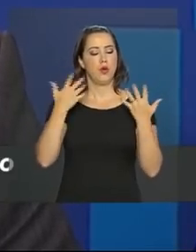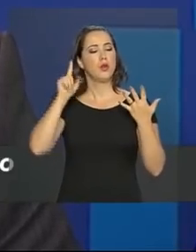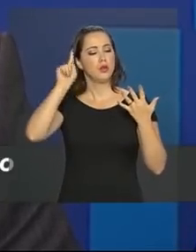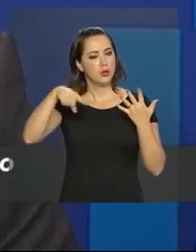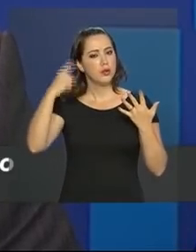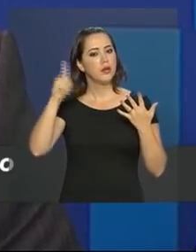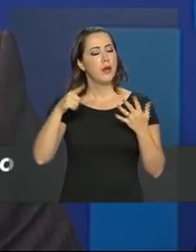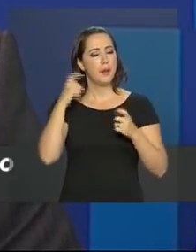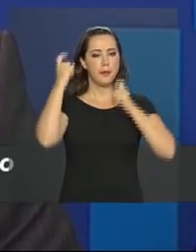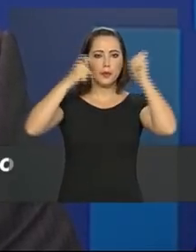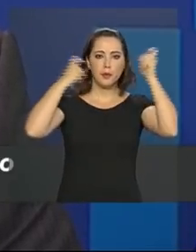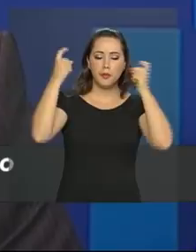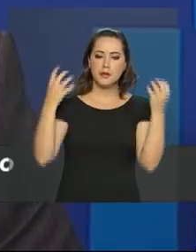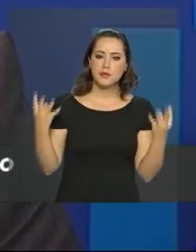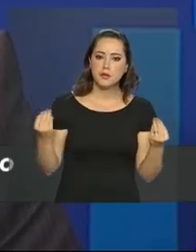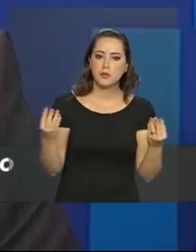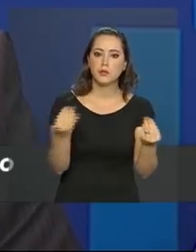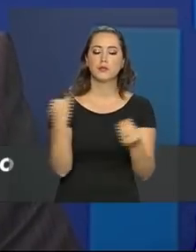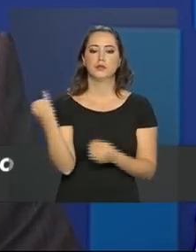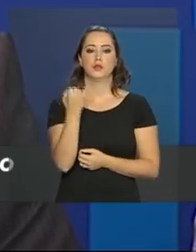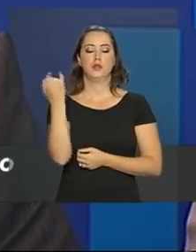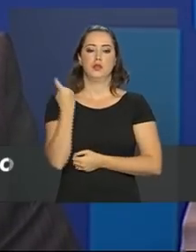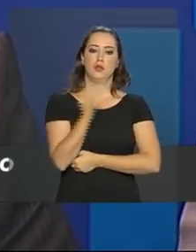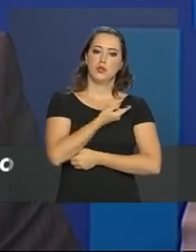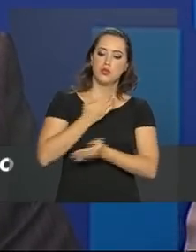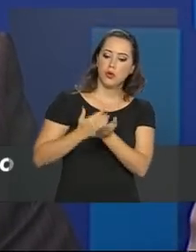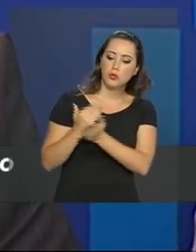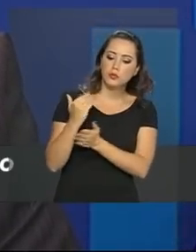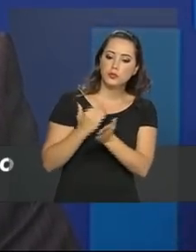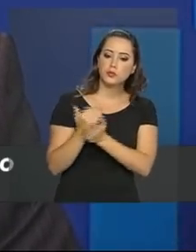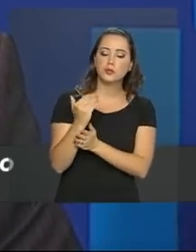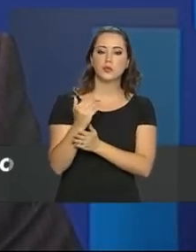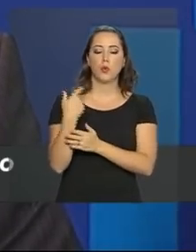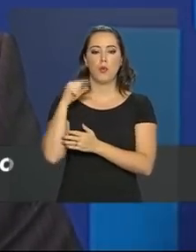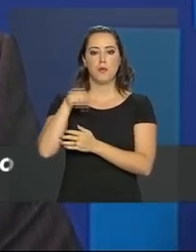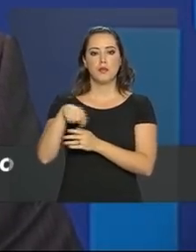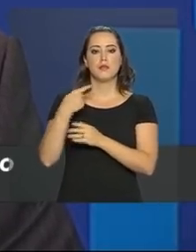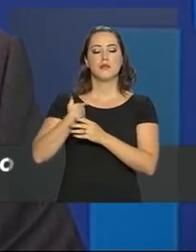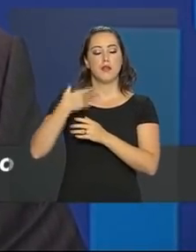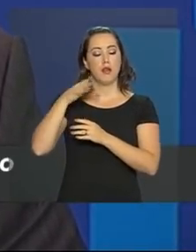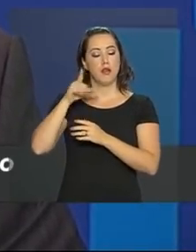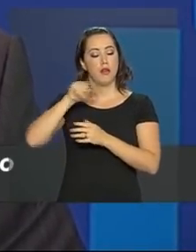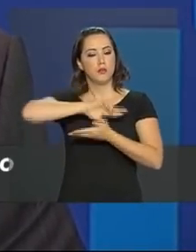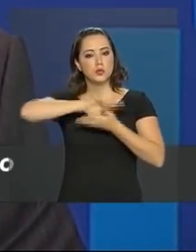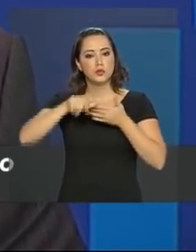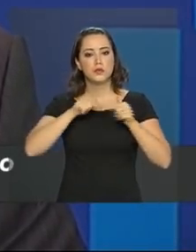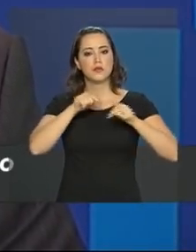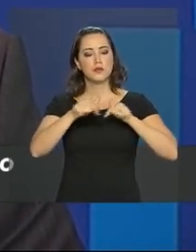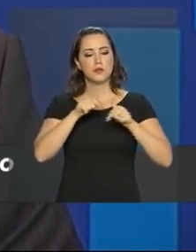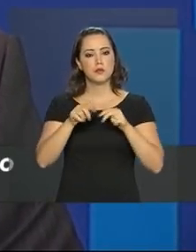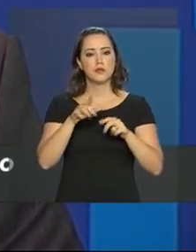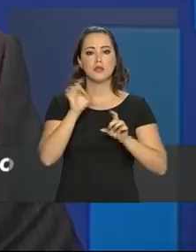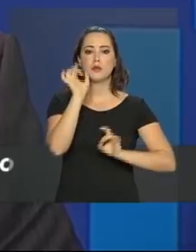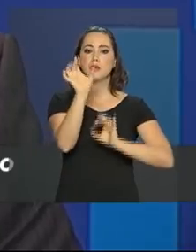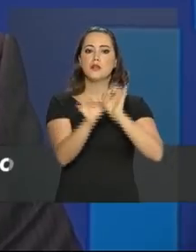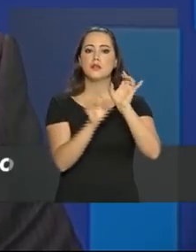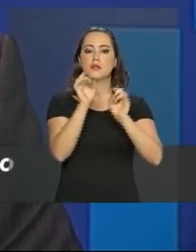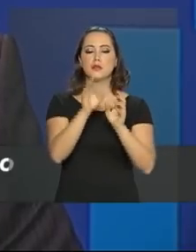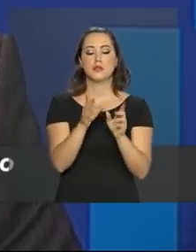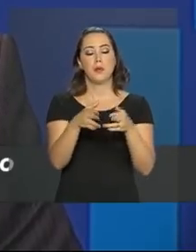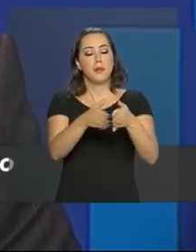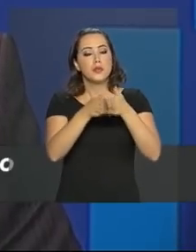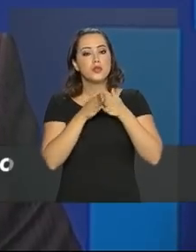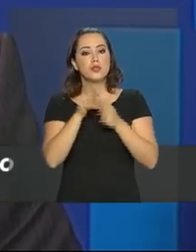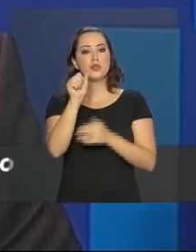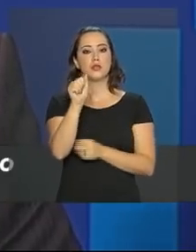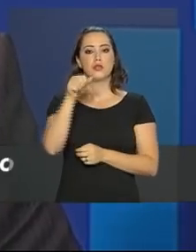grande já tomamos algumas providências em relação a isso especialmente pedindo anatel que nos